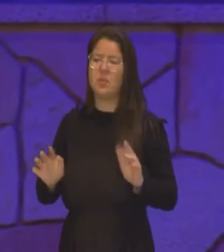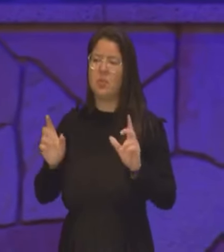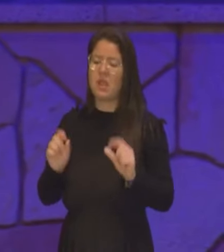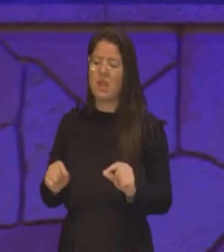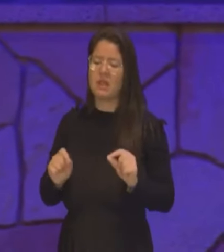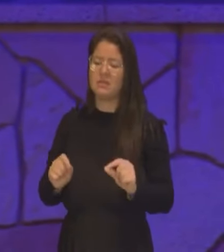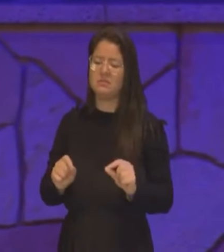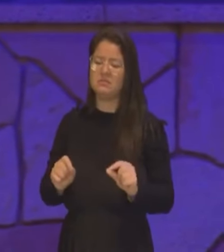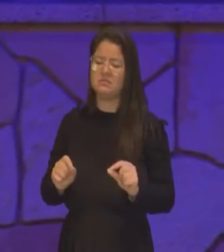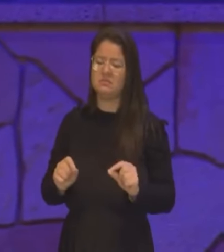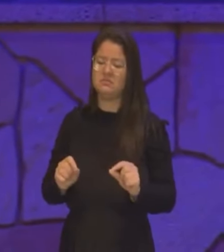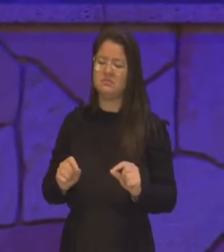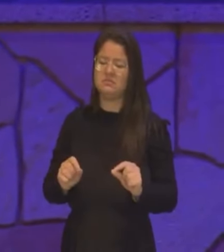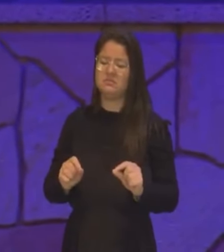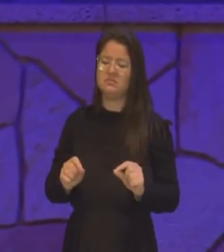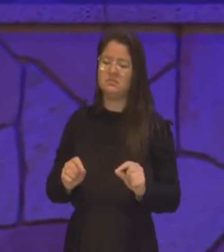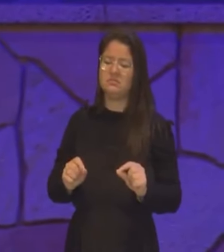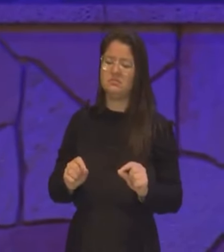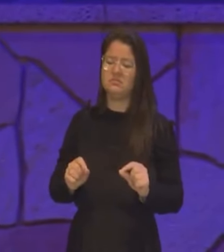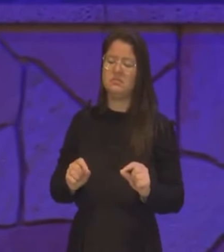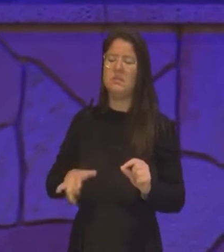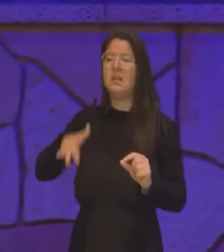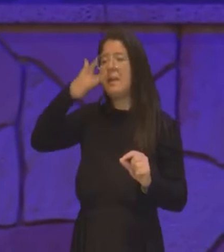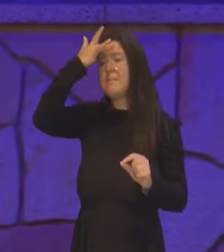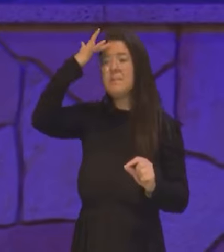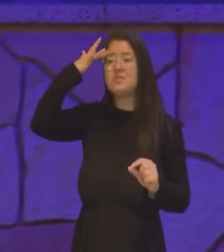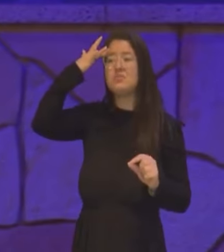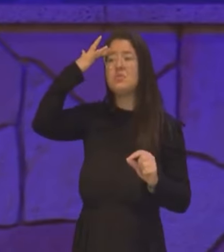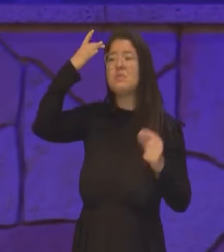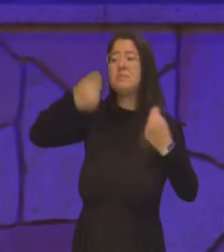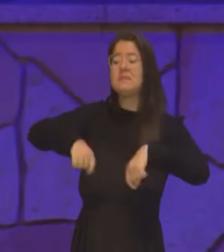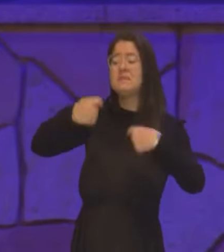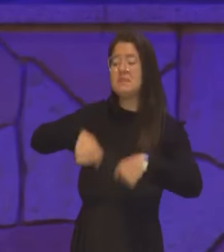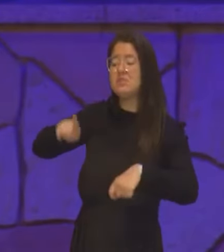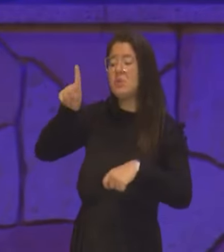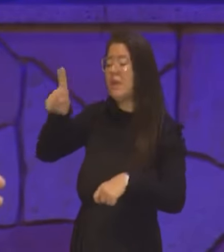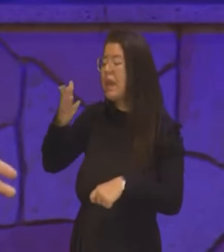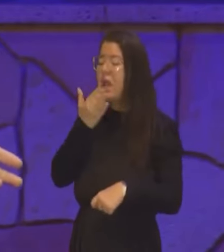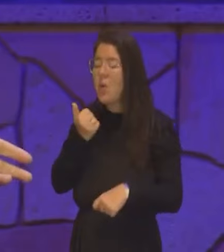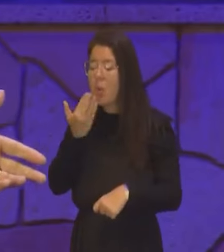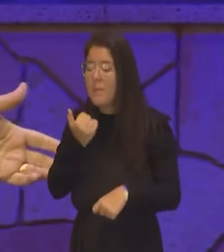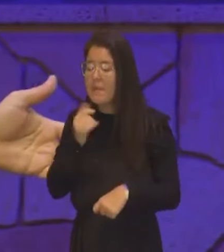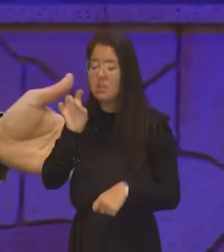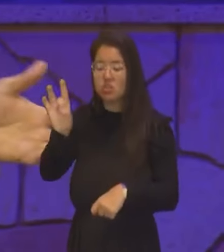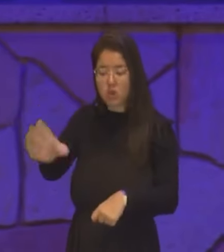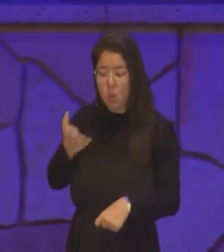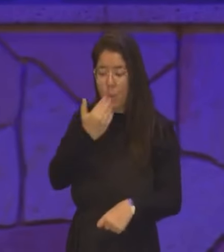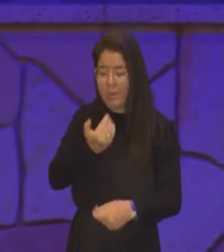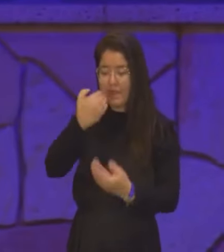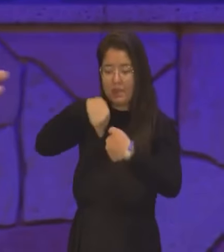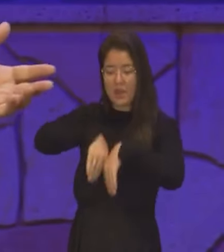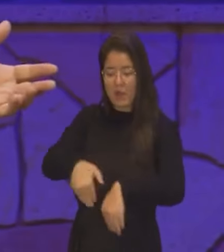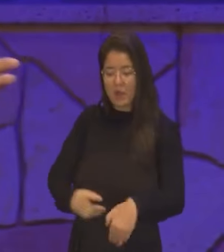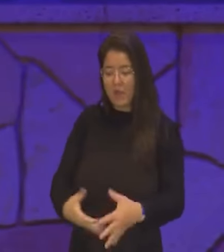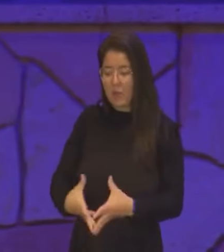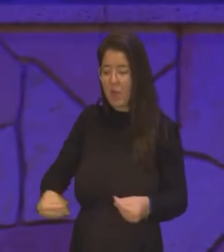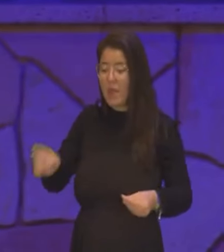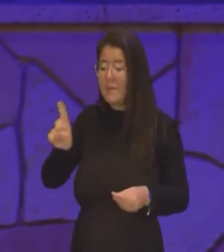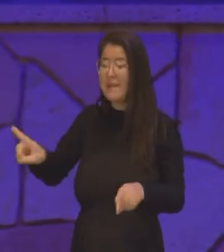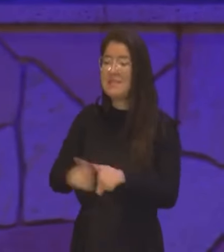um alimento, leite espiritual. Deus tem nos desejado levar-nos a um lugar